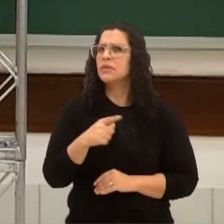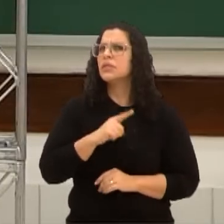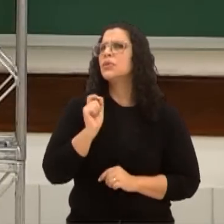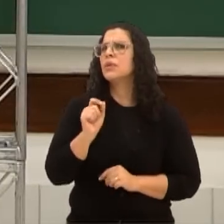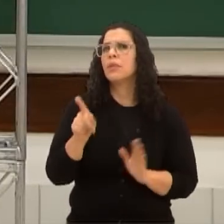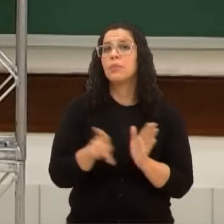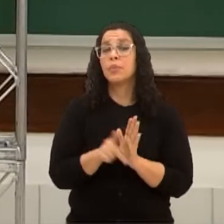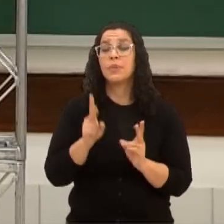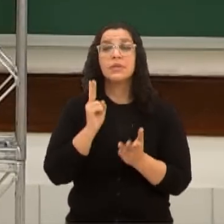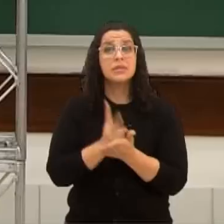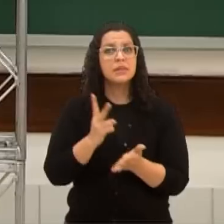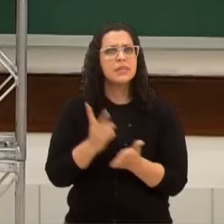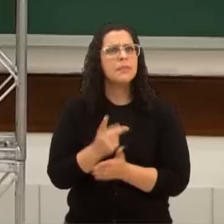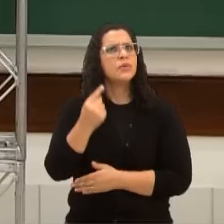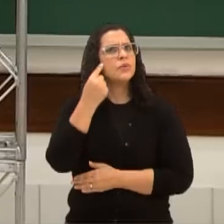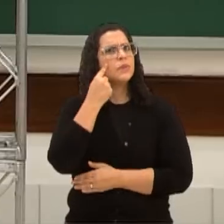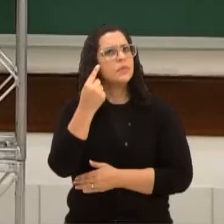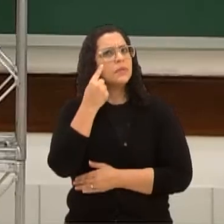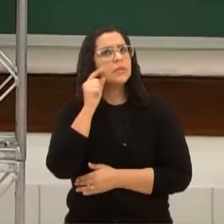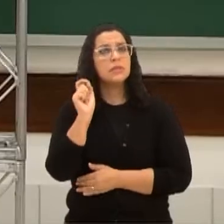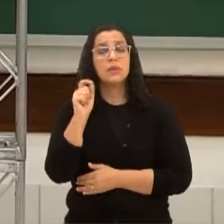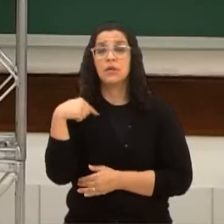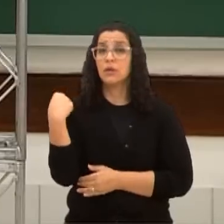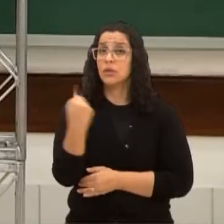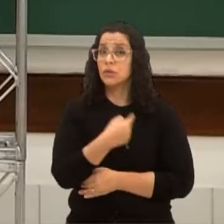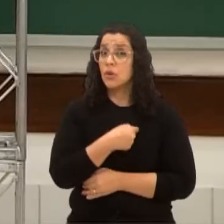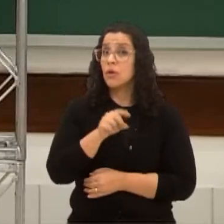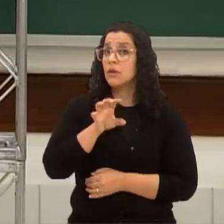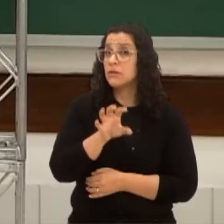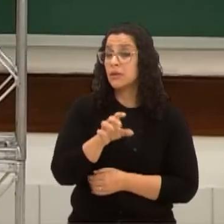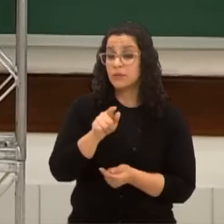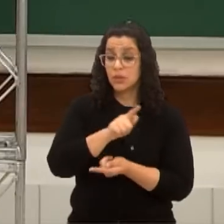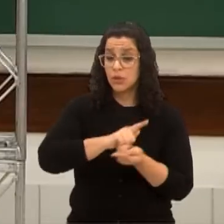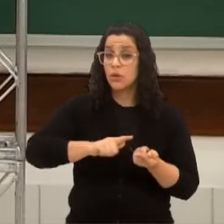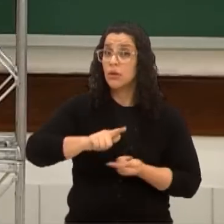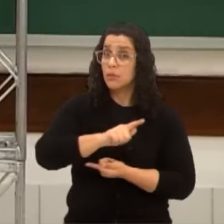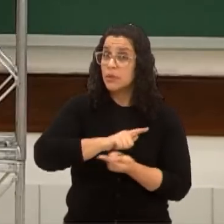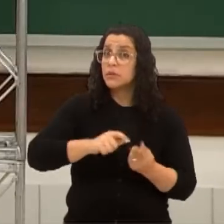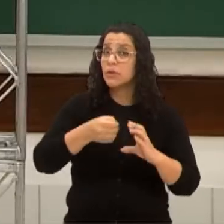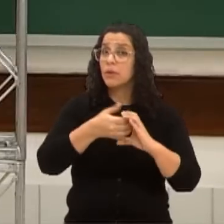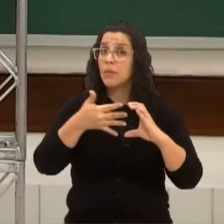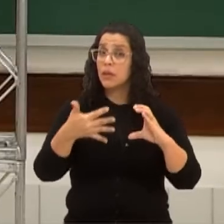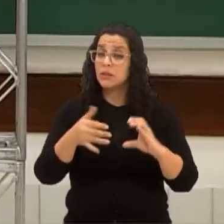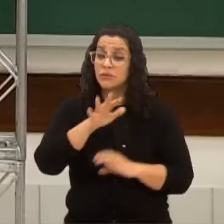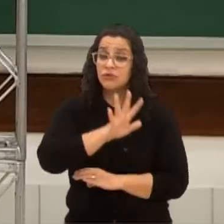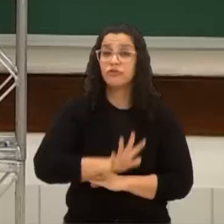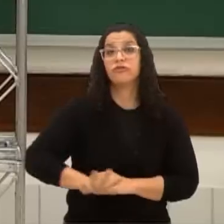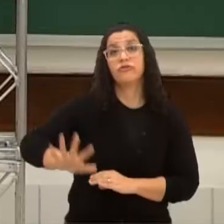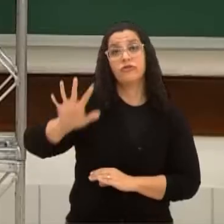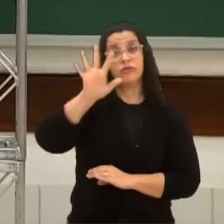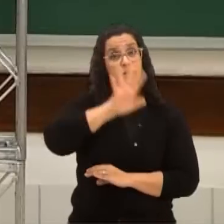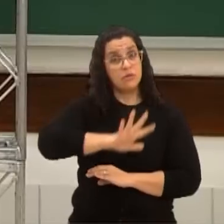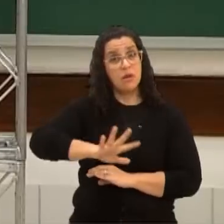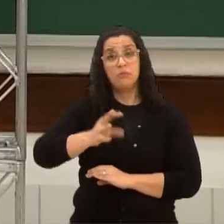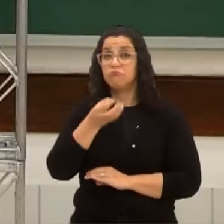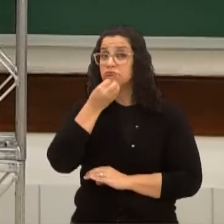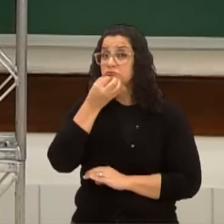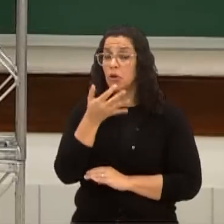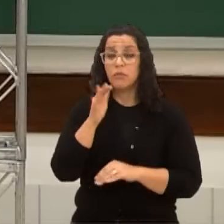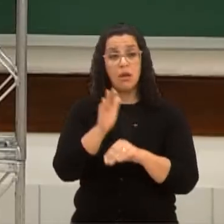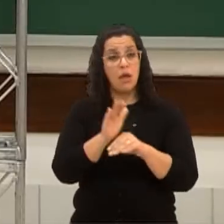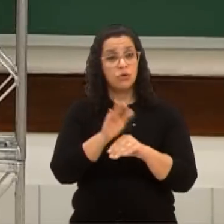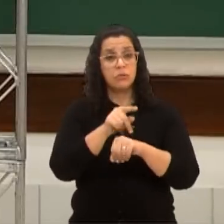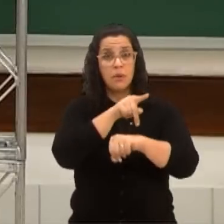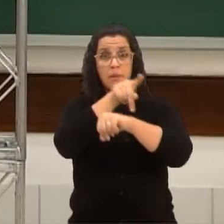obviamente, sempre que pontuar o fato de que isso é, numa característica geral, algo bom para os